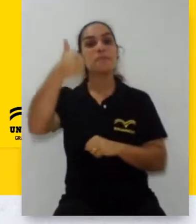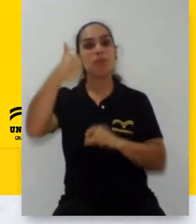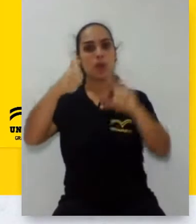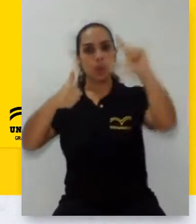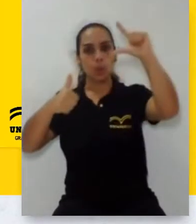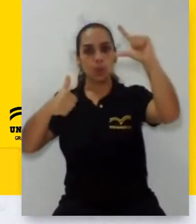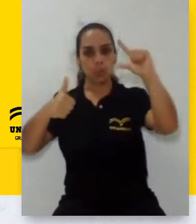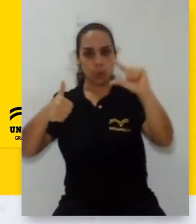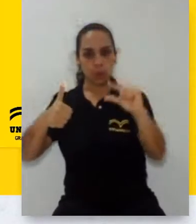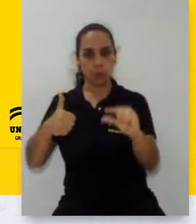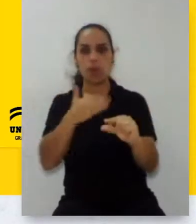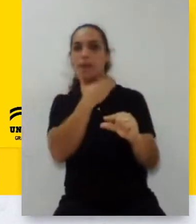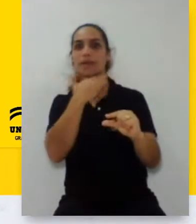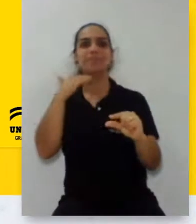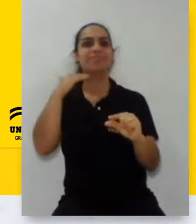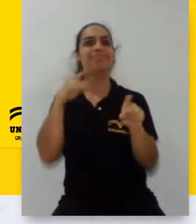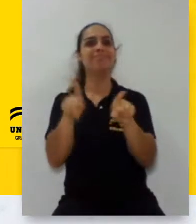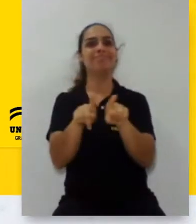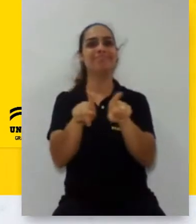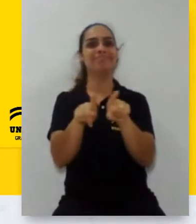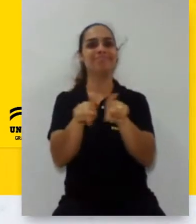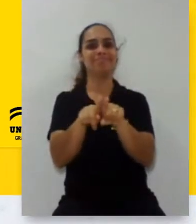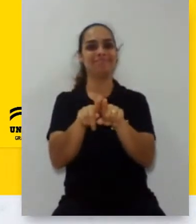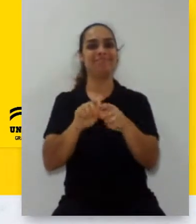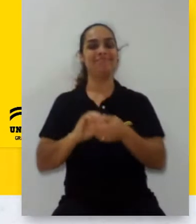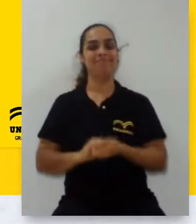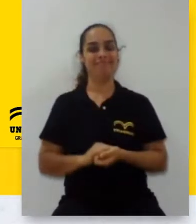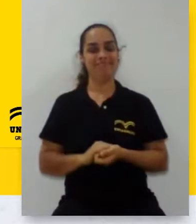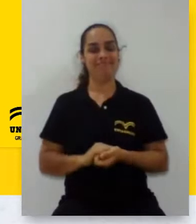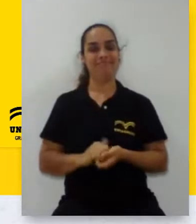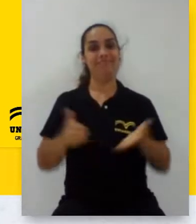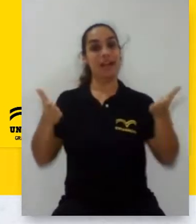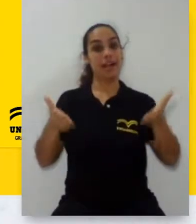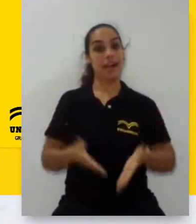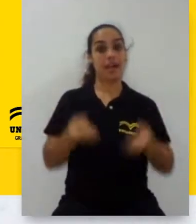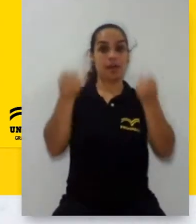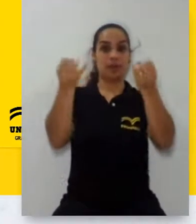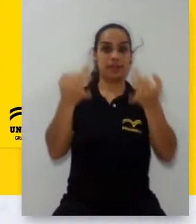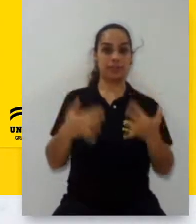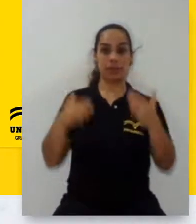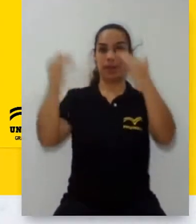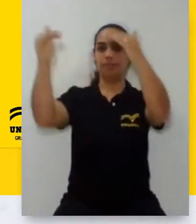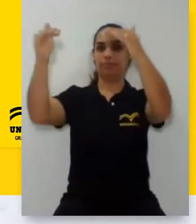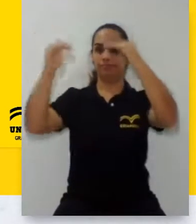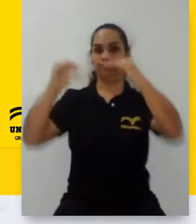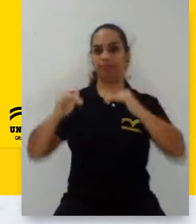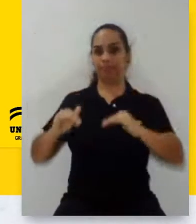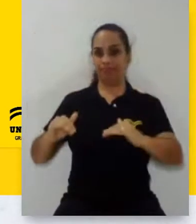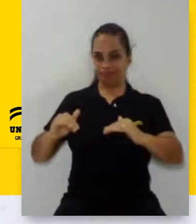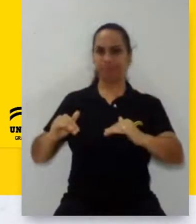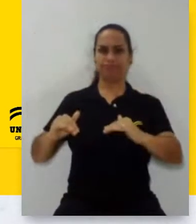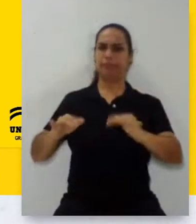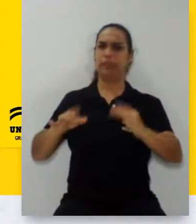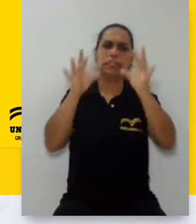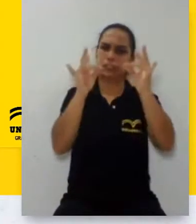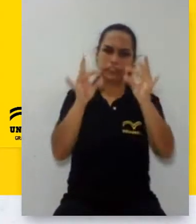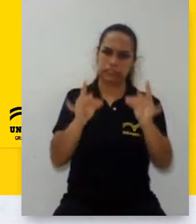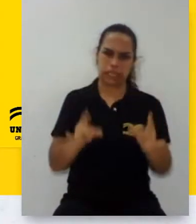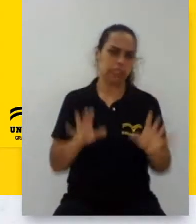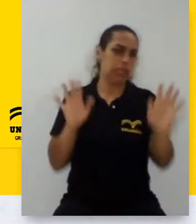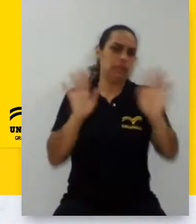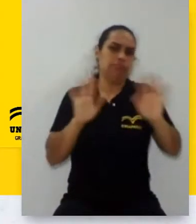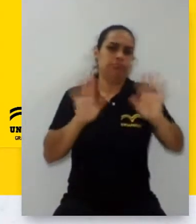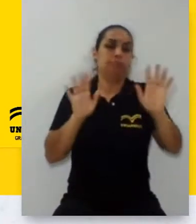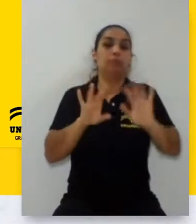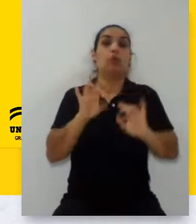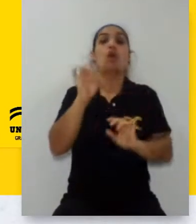morte. Agora eu queria colocar para vocês ainda esse quadro aqui abaixo. Nós não vamos ficar entrando em muitos detalhes, mas aqui tem um dado